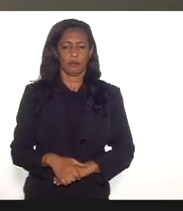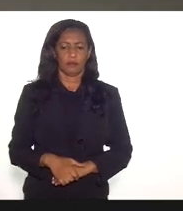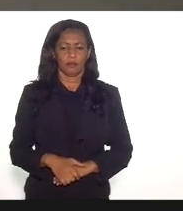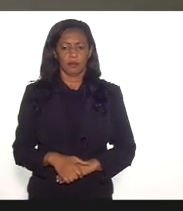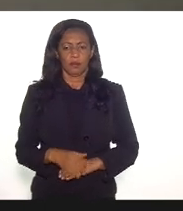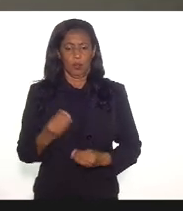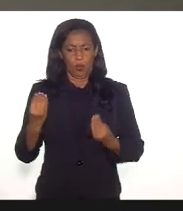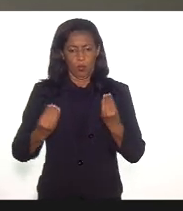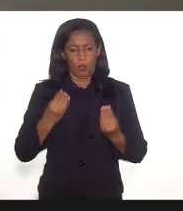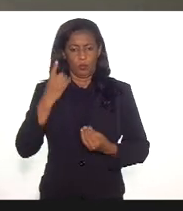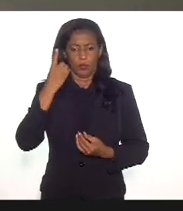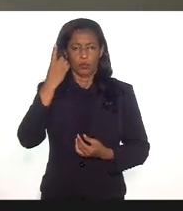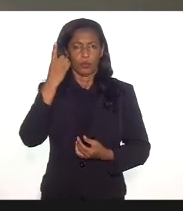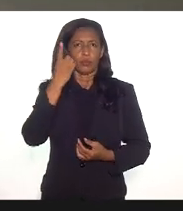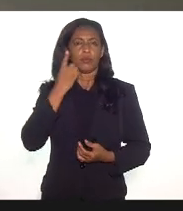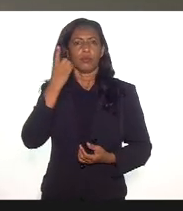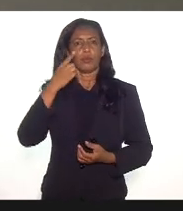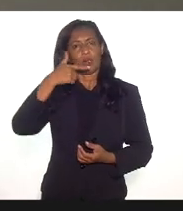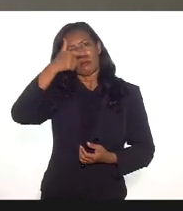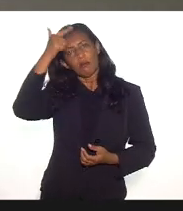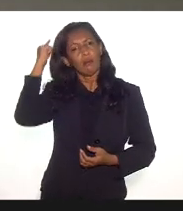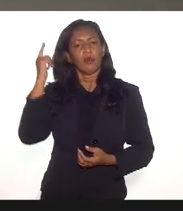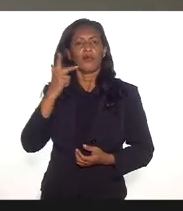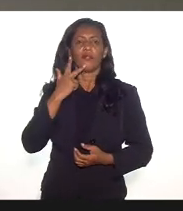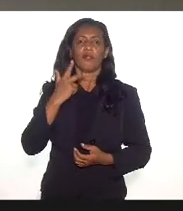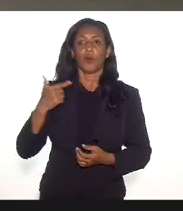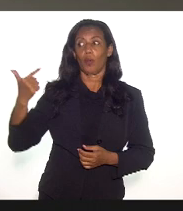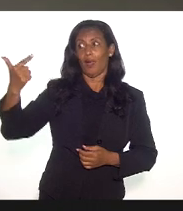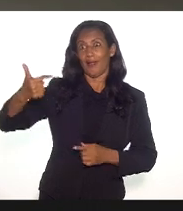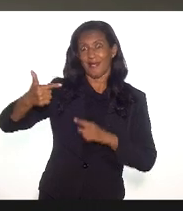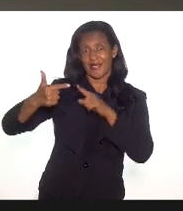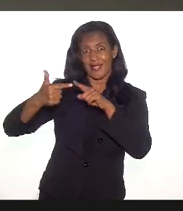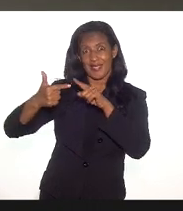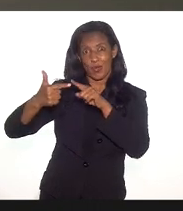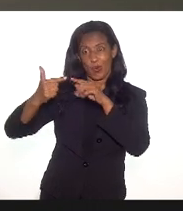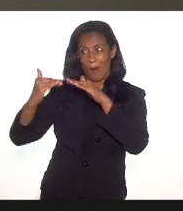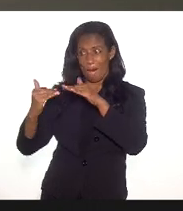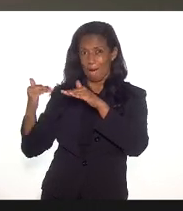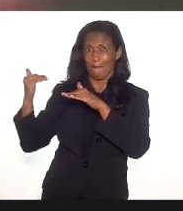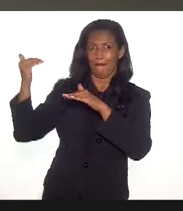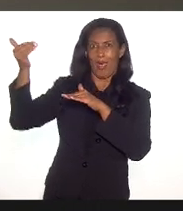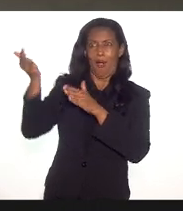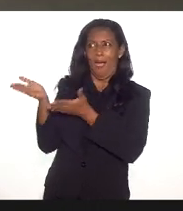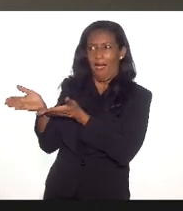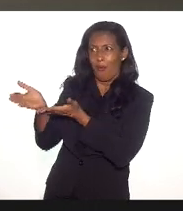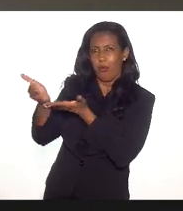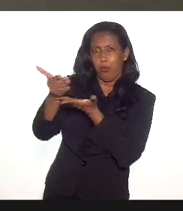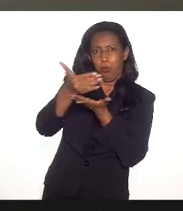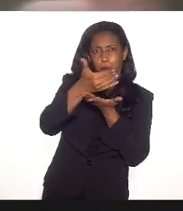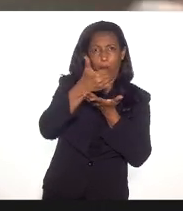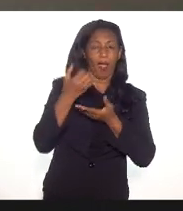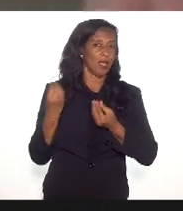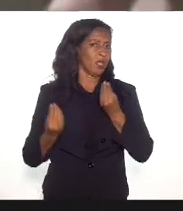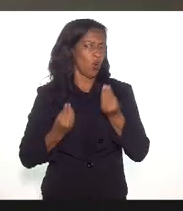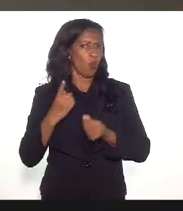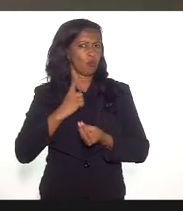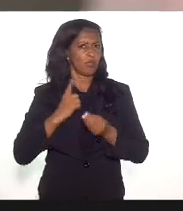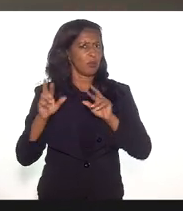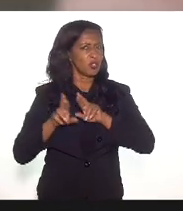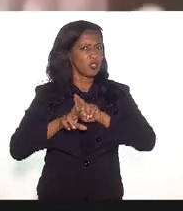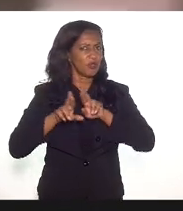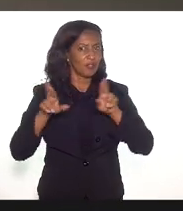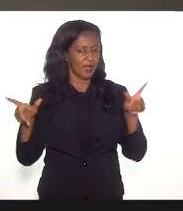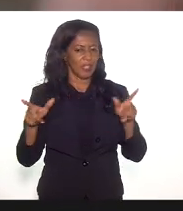o deputado Luiz Paulo falou aqui, a segunda maior arrecadação do Estado, e como tem uma diferença aí que pode projetar,